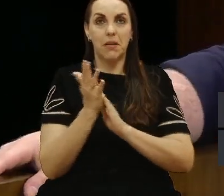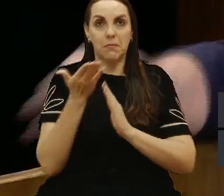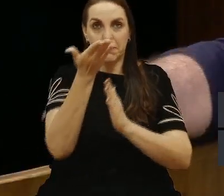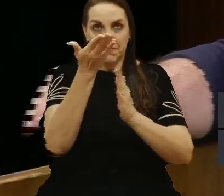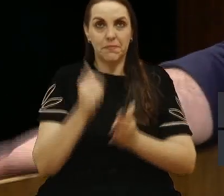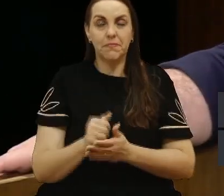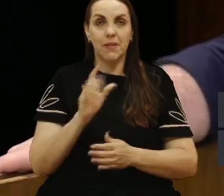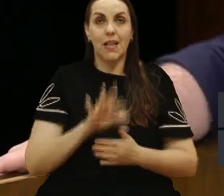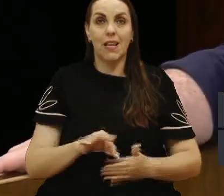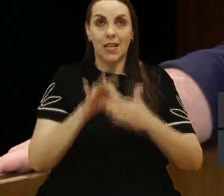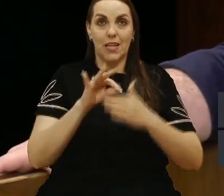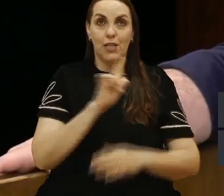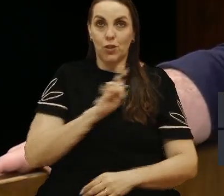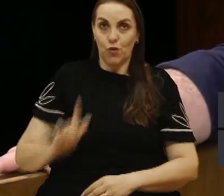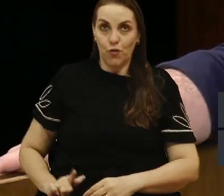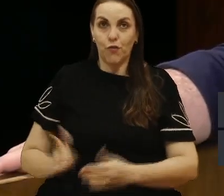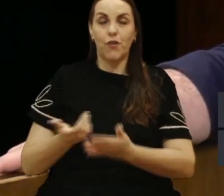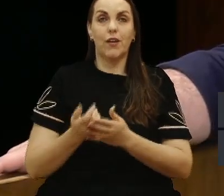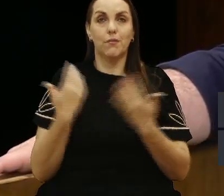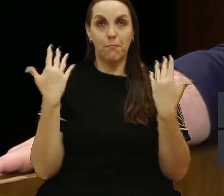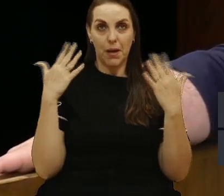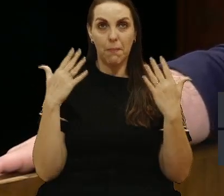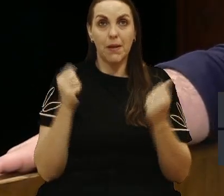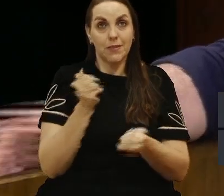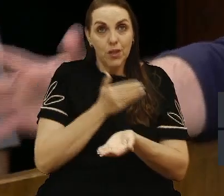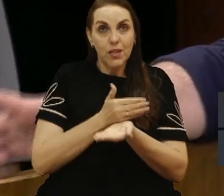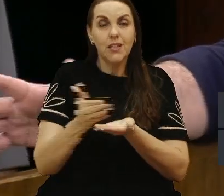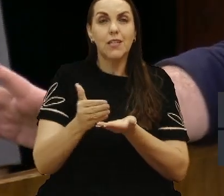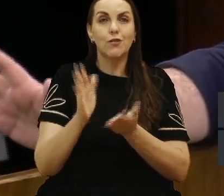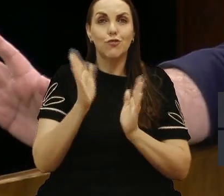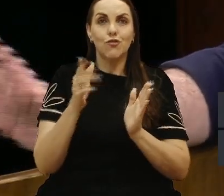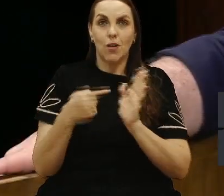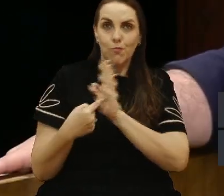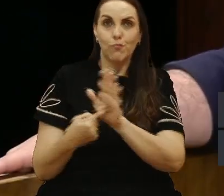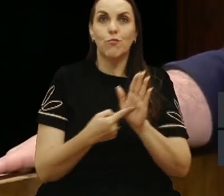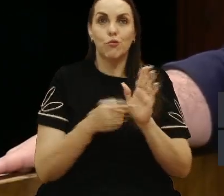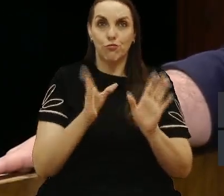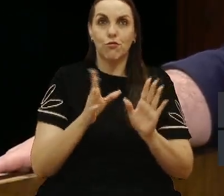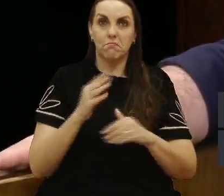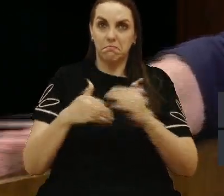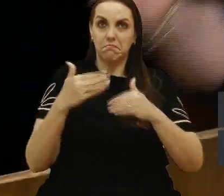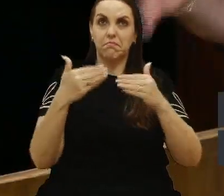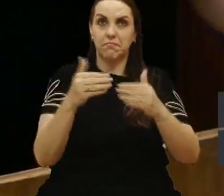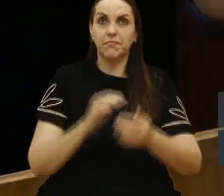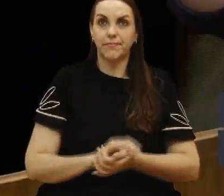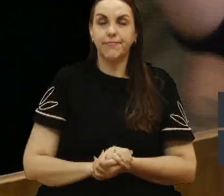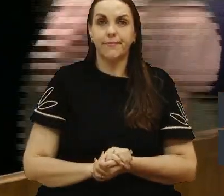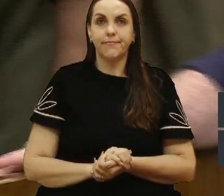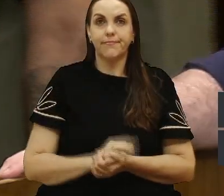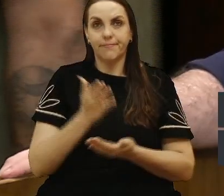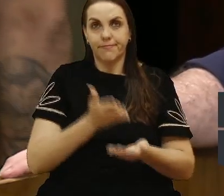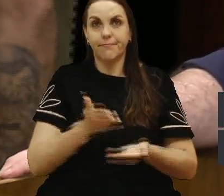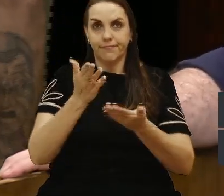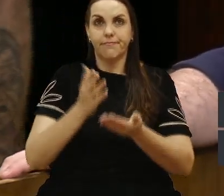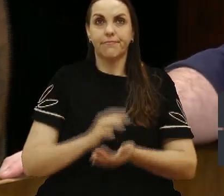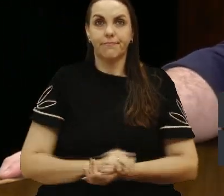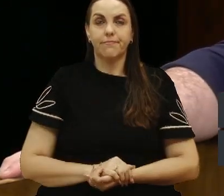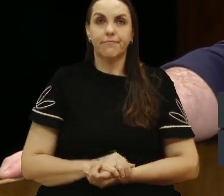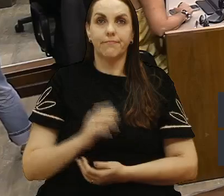de governo, parabenizo, sei que está ainda no início, mas já mostrou a que veio. E sua parte, vereador Daiane.